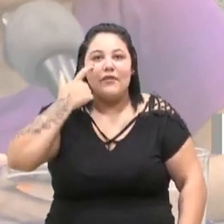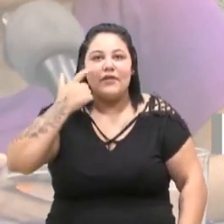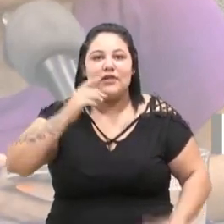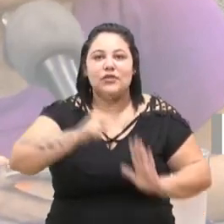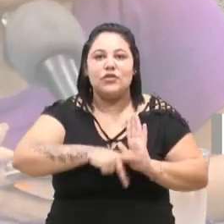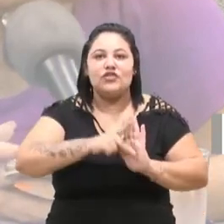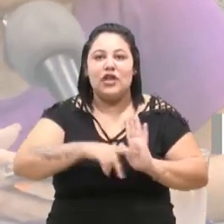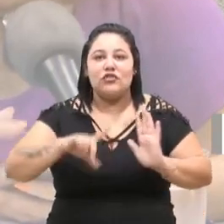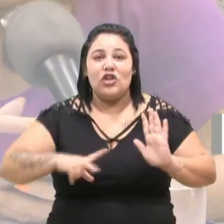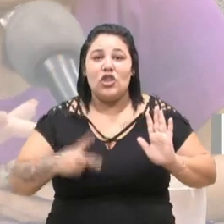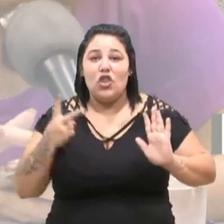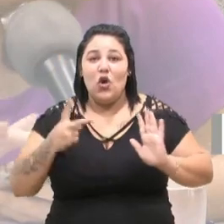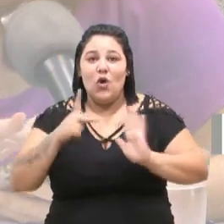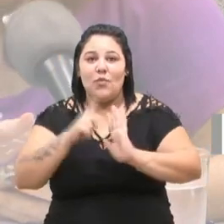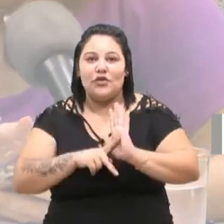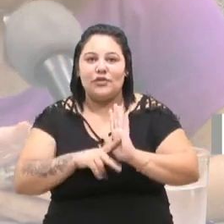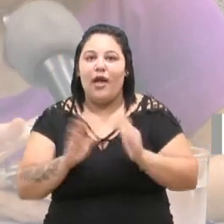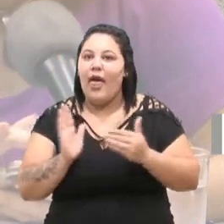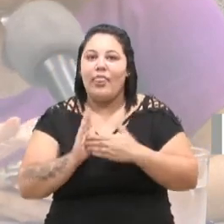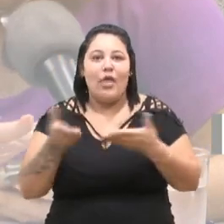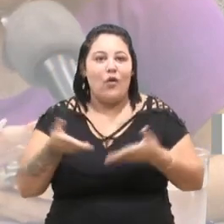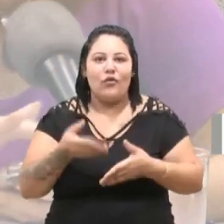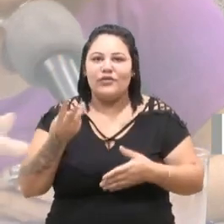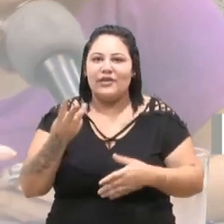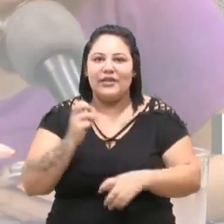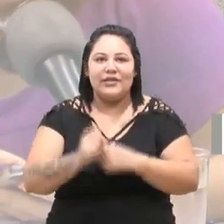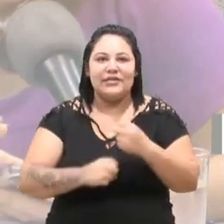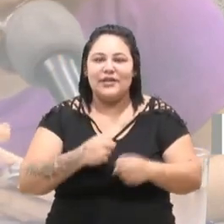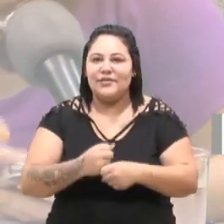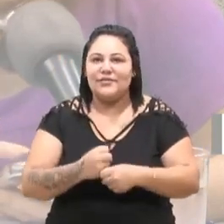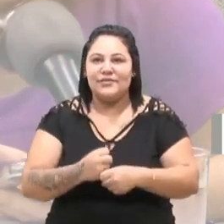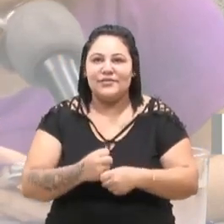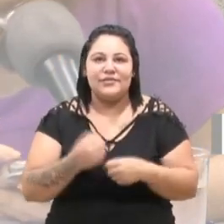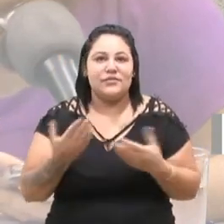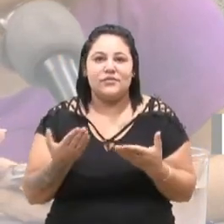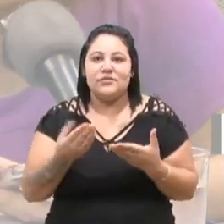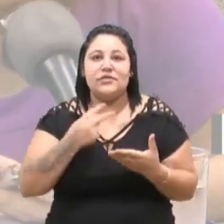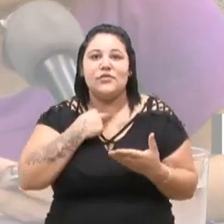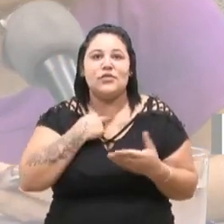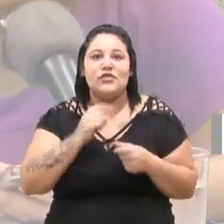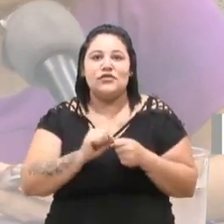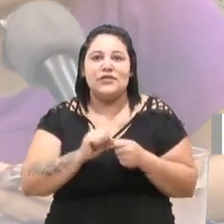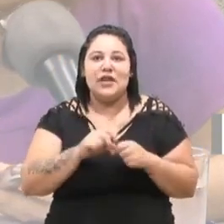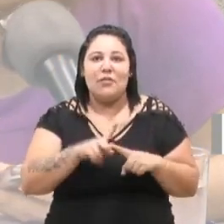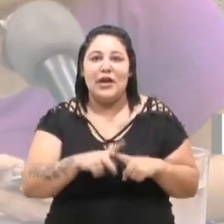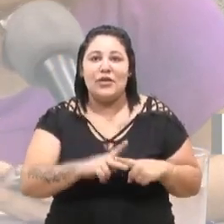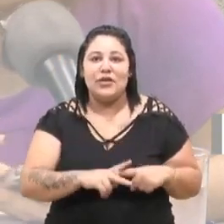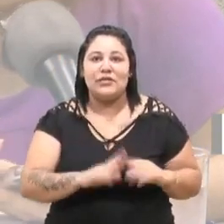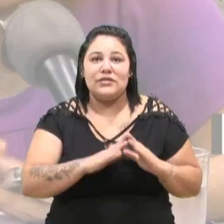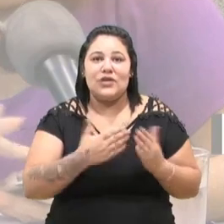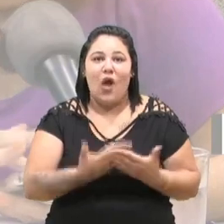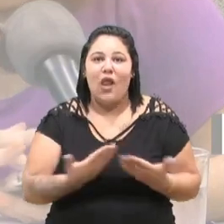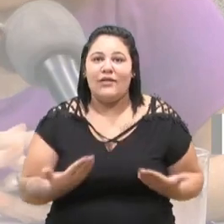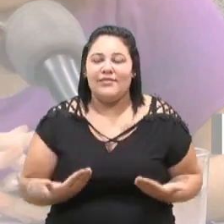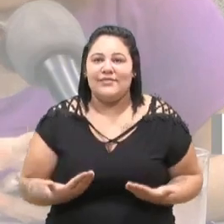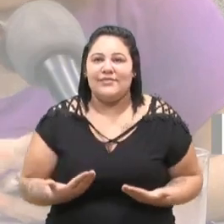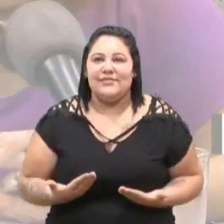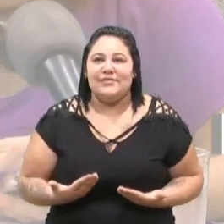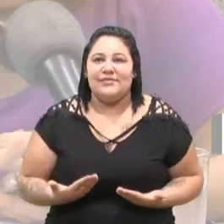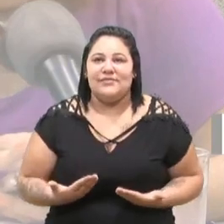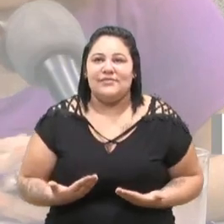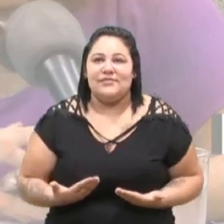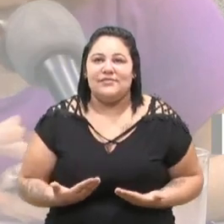2 projetos, okay. E até hoje, em 3 anos, não pode ser colocado outro em prática para conserto da escola. A escola está rachada. Okay.